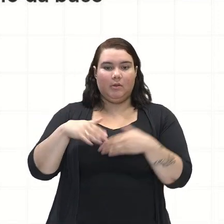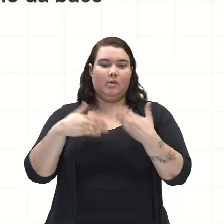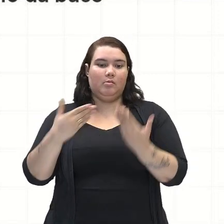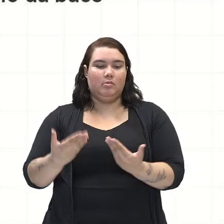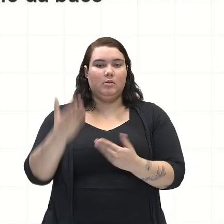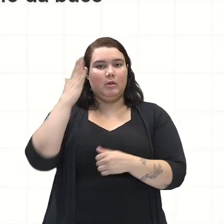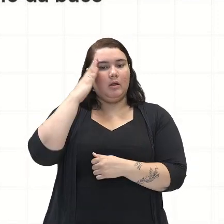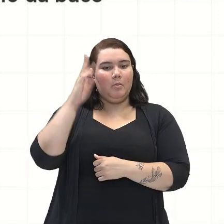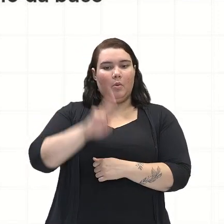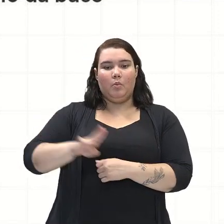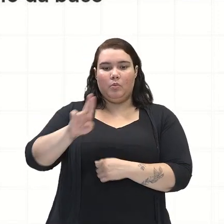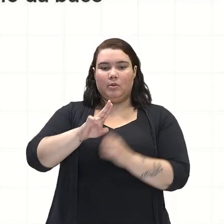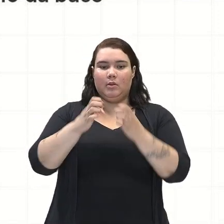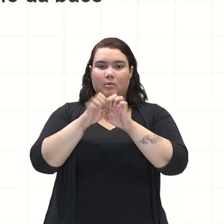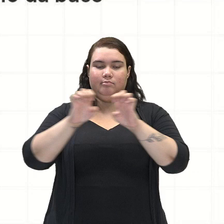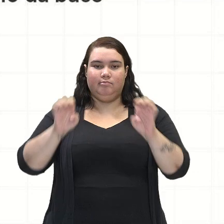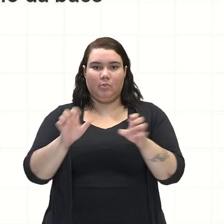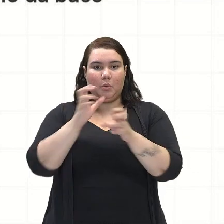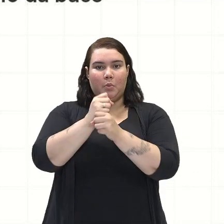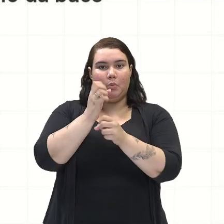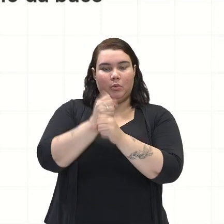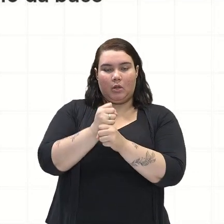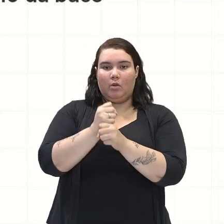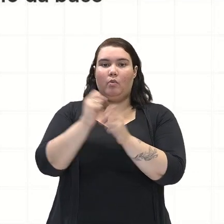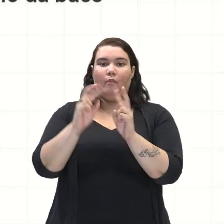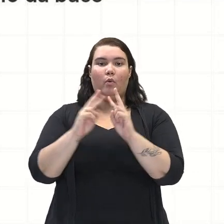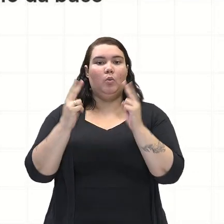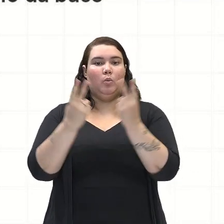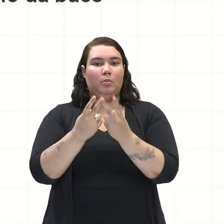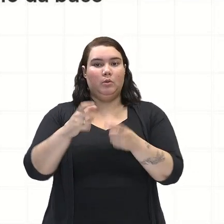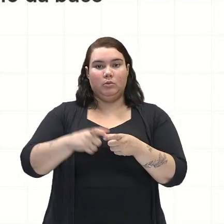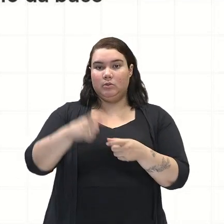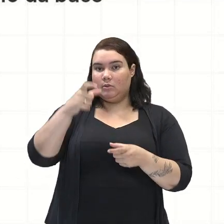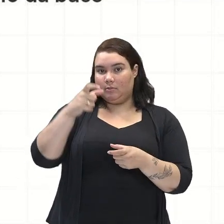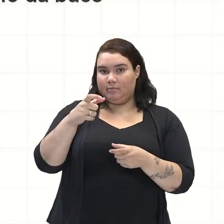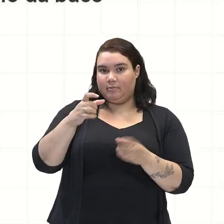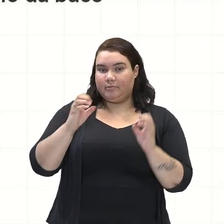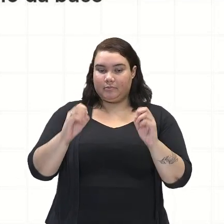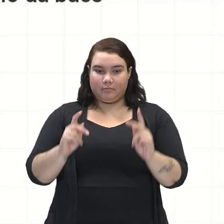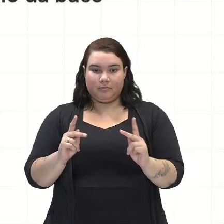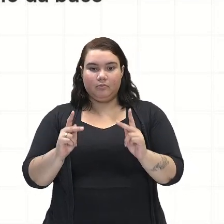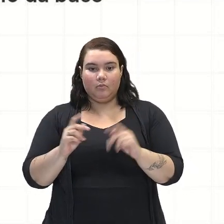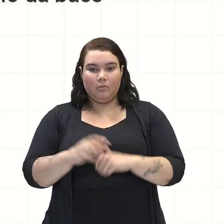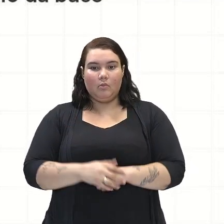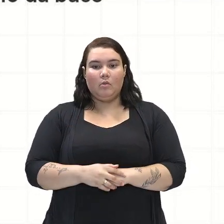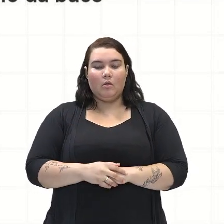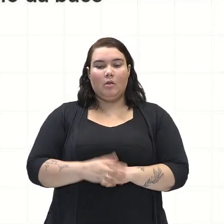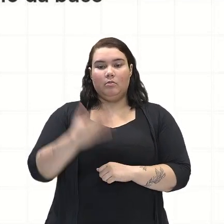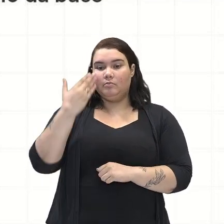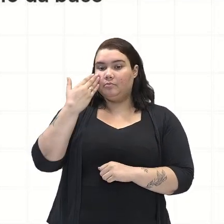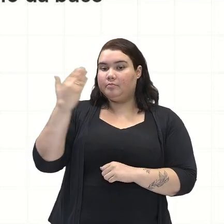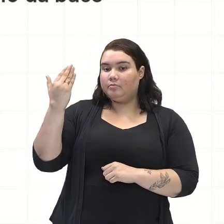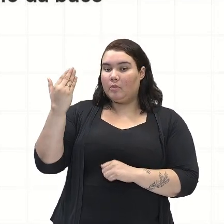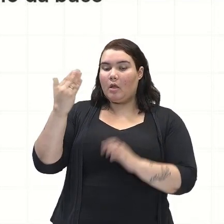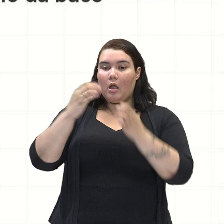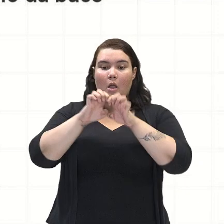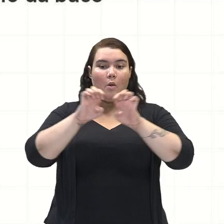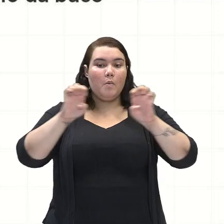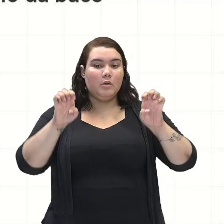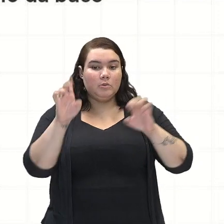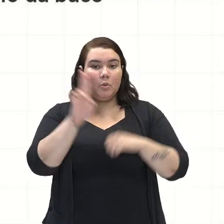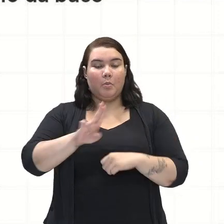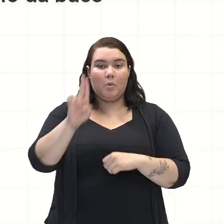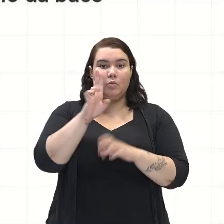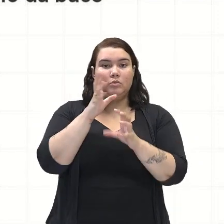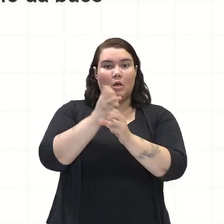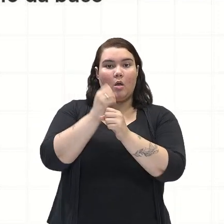a fórmula para calcular o volume do cilindro. Então tá aqui, olha pessoal, a fórmula para calcular o volume do